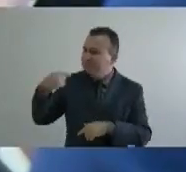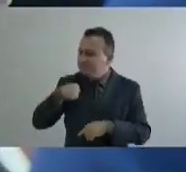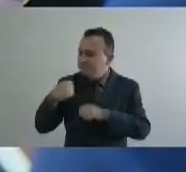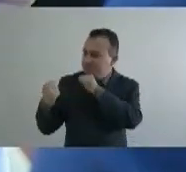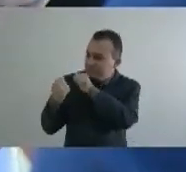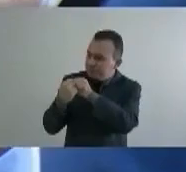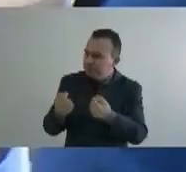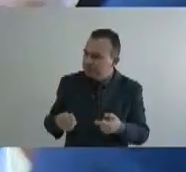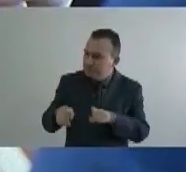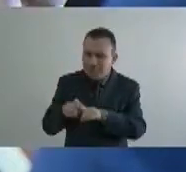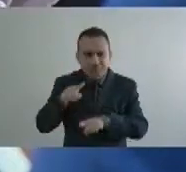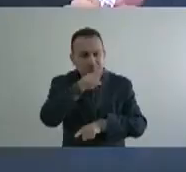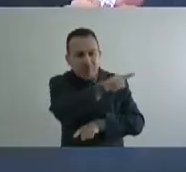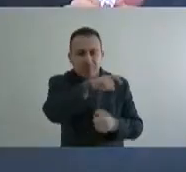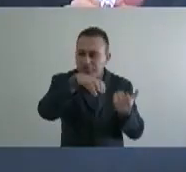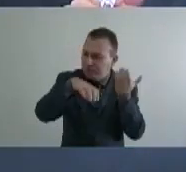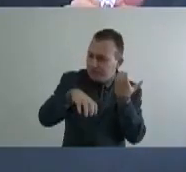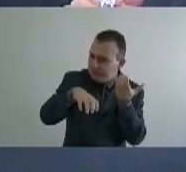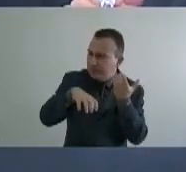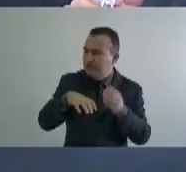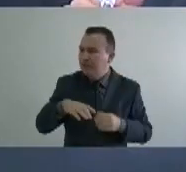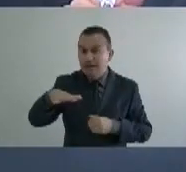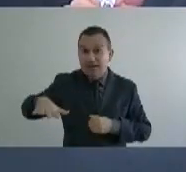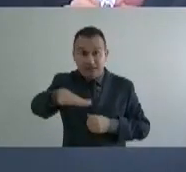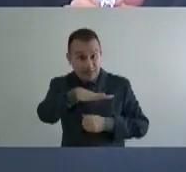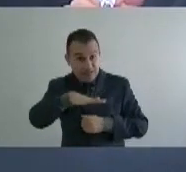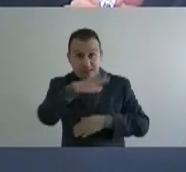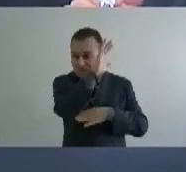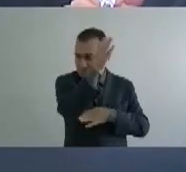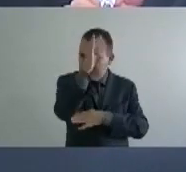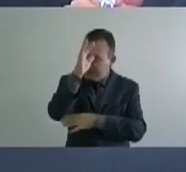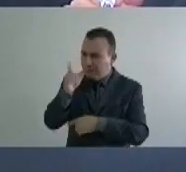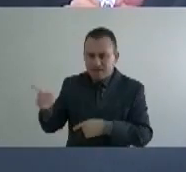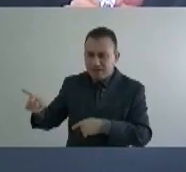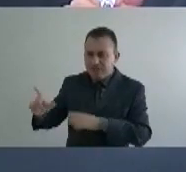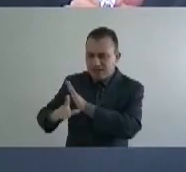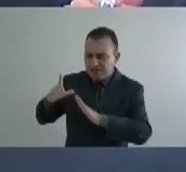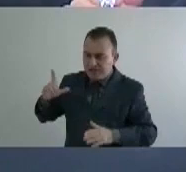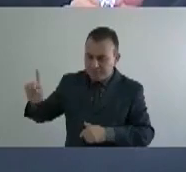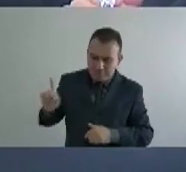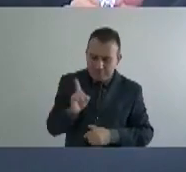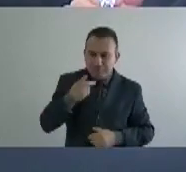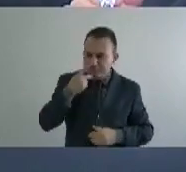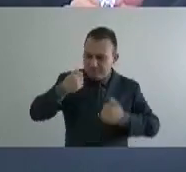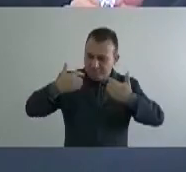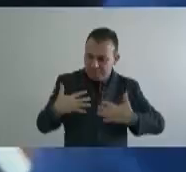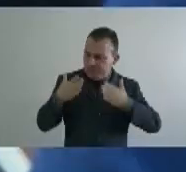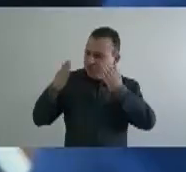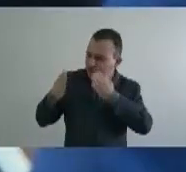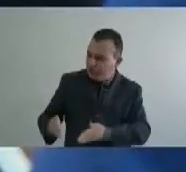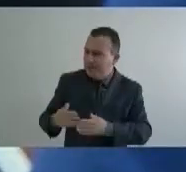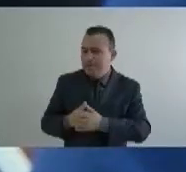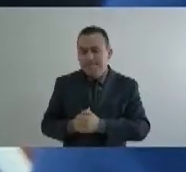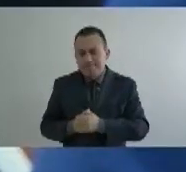Congresso Nacional, principalmente nessa área ambiental que você já colocou aqui. E eu sei que você sabe quanto